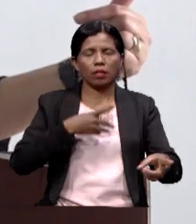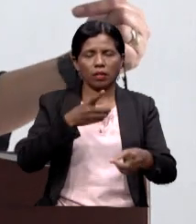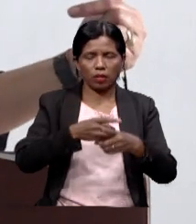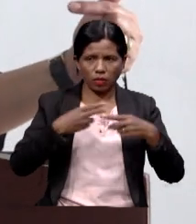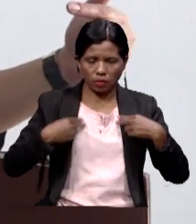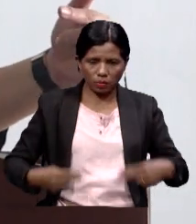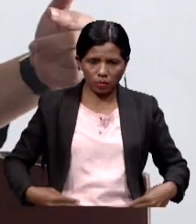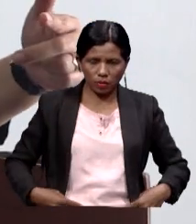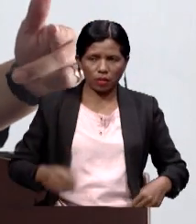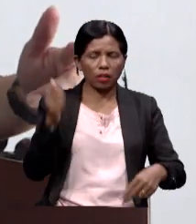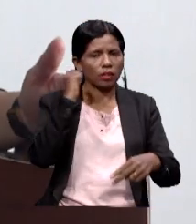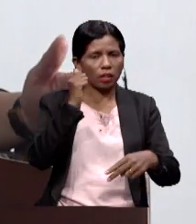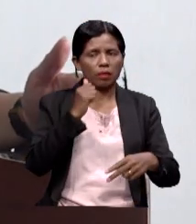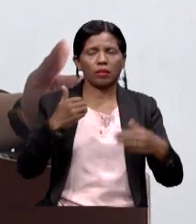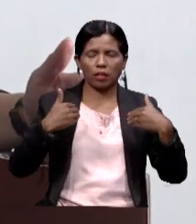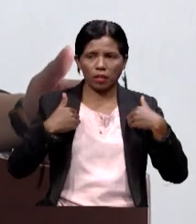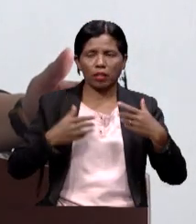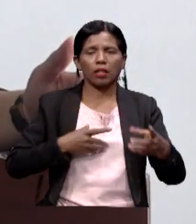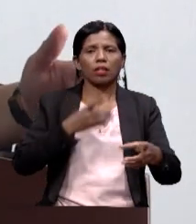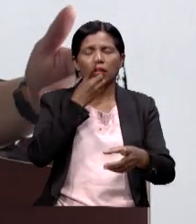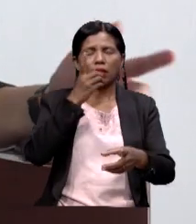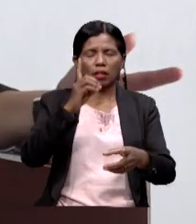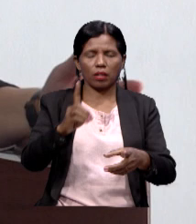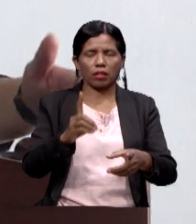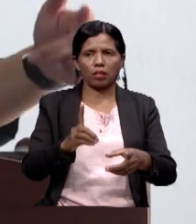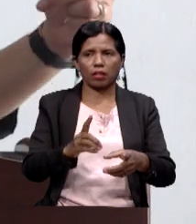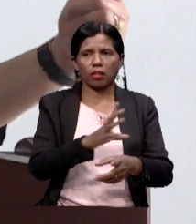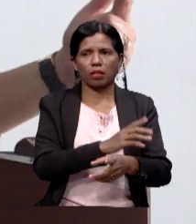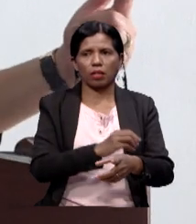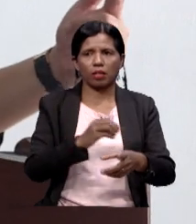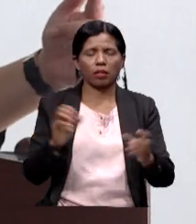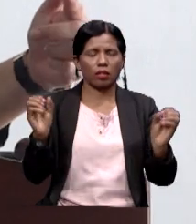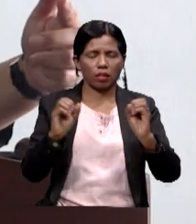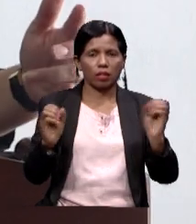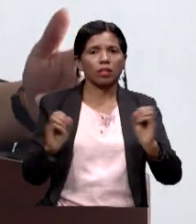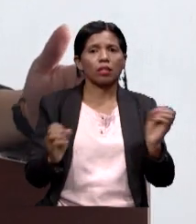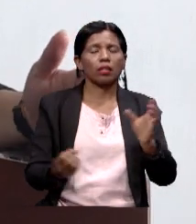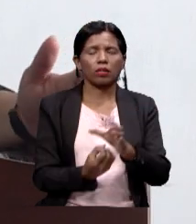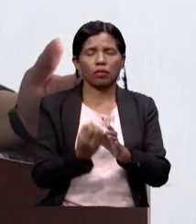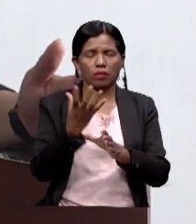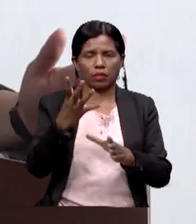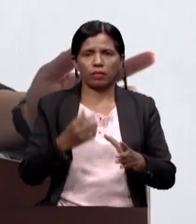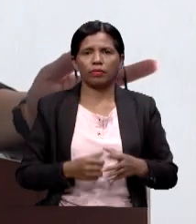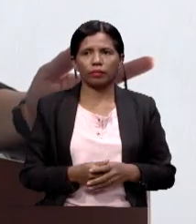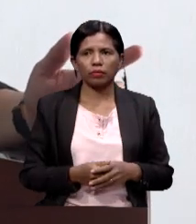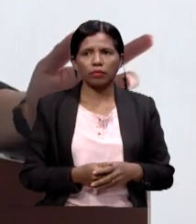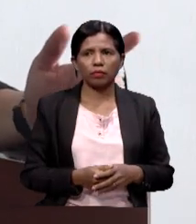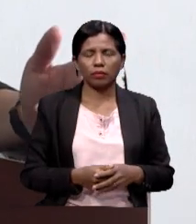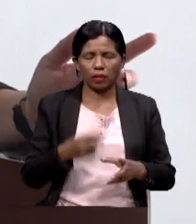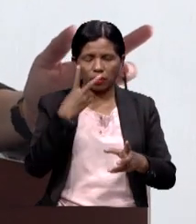sirnia ASEAN nem se ia. Declaração ba free nuclear, nem se nia raça que ia. Mecanismo ba